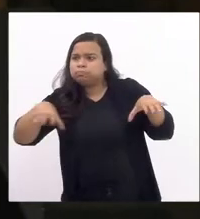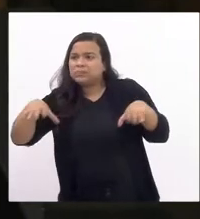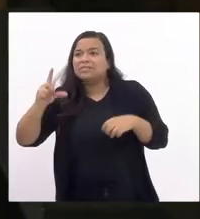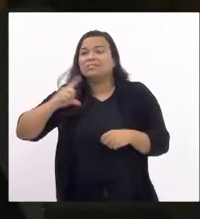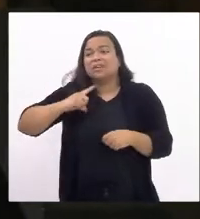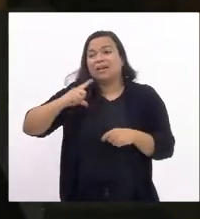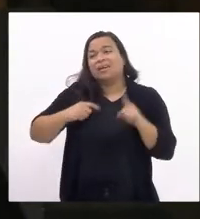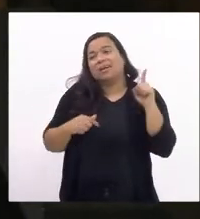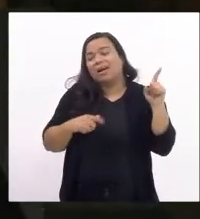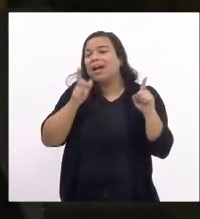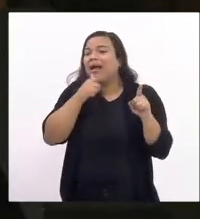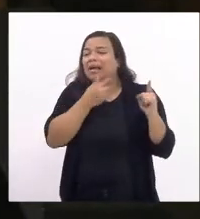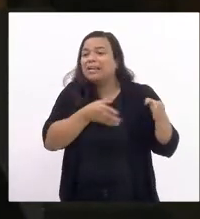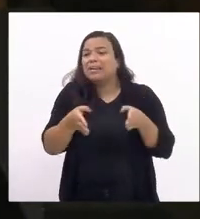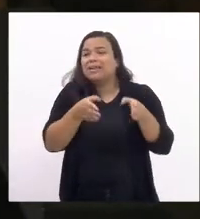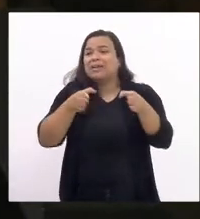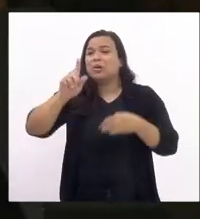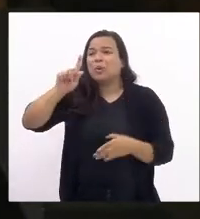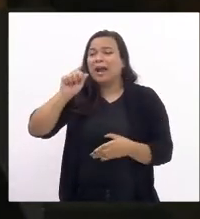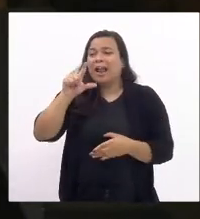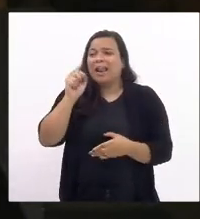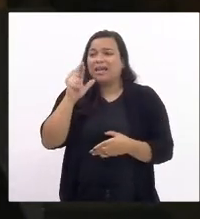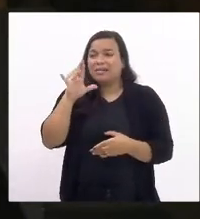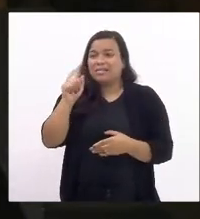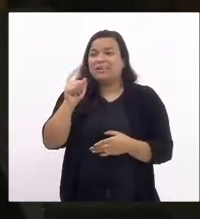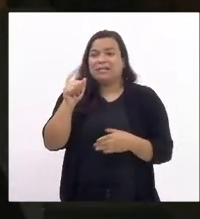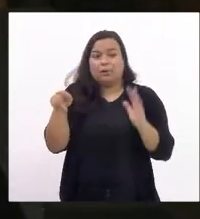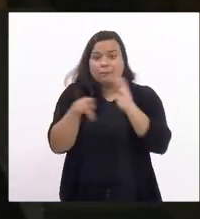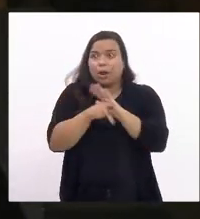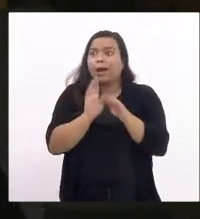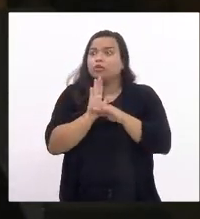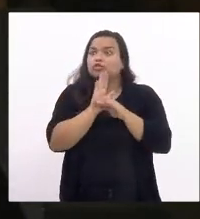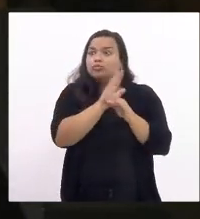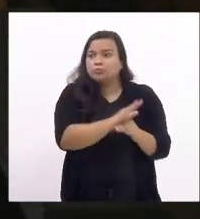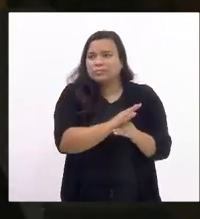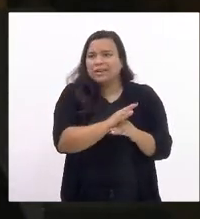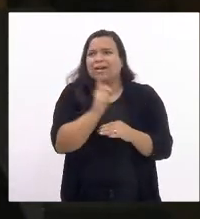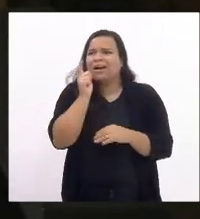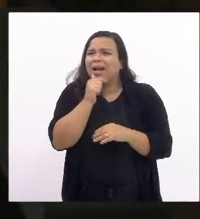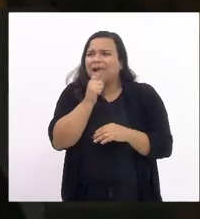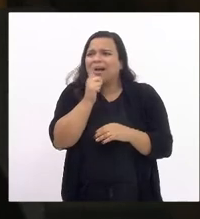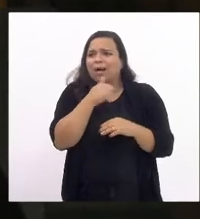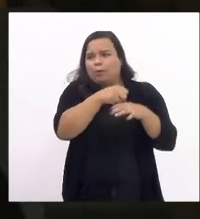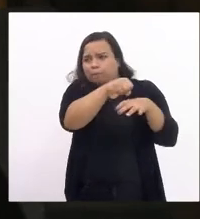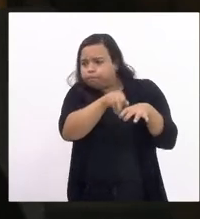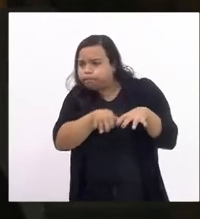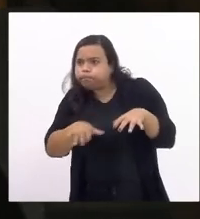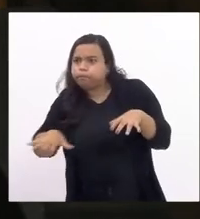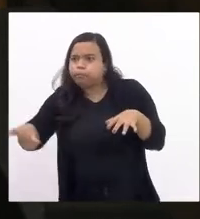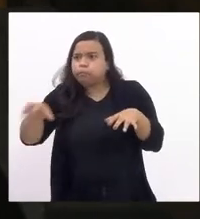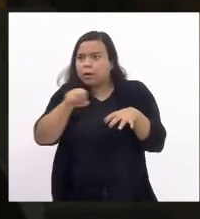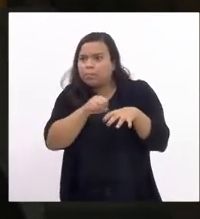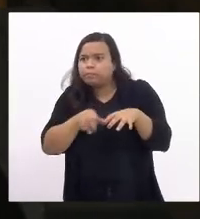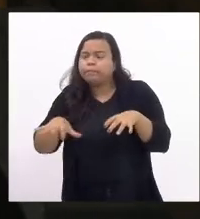E essa galeria é exatamente que funciona como extravasor ao Rio